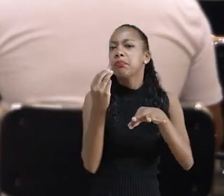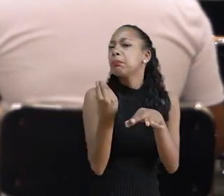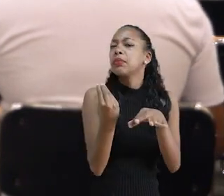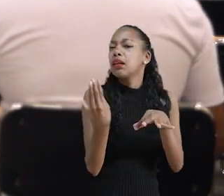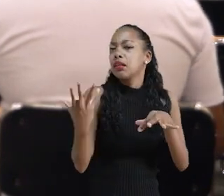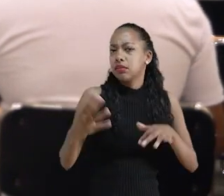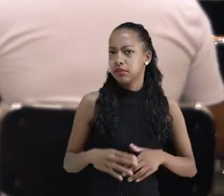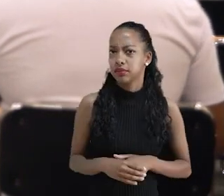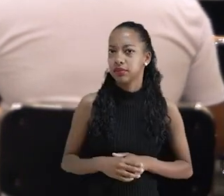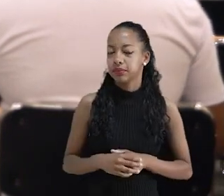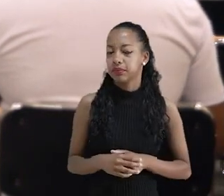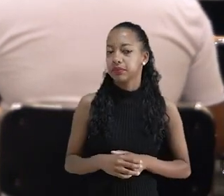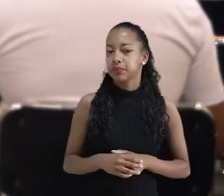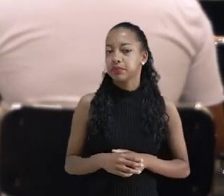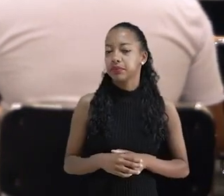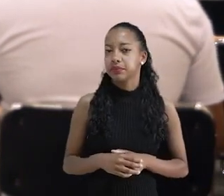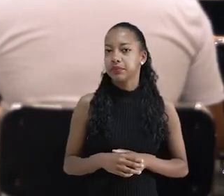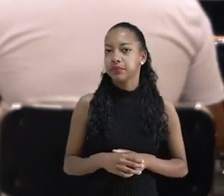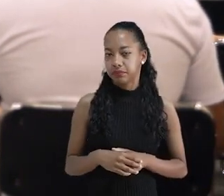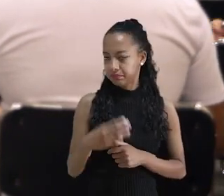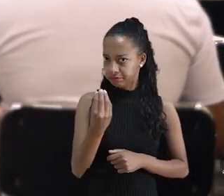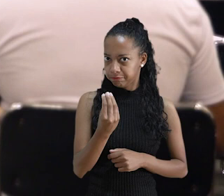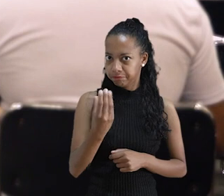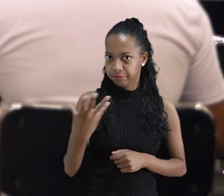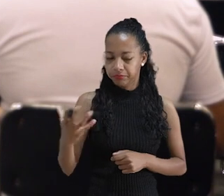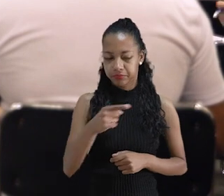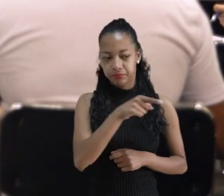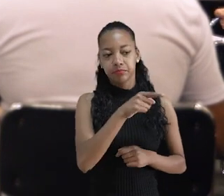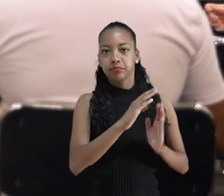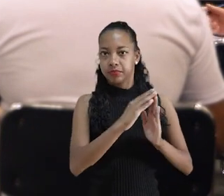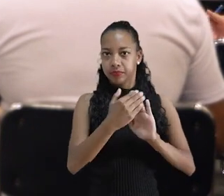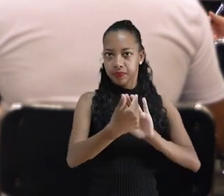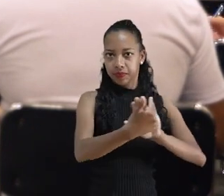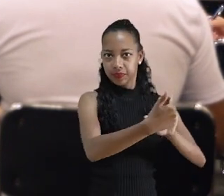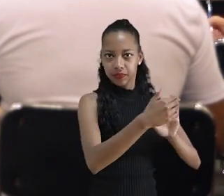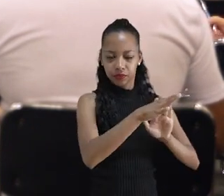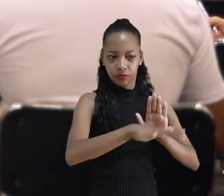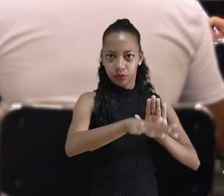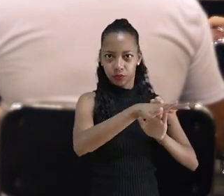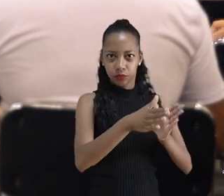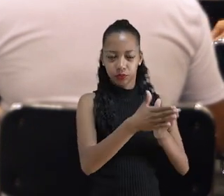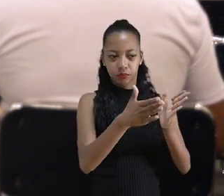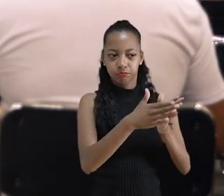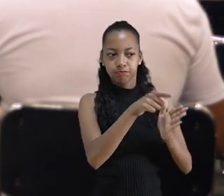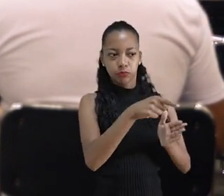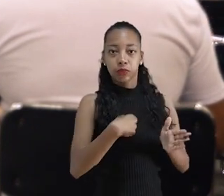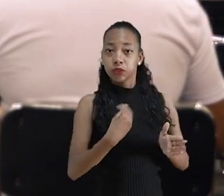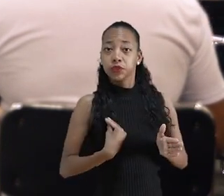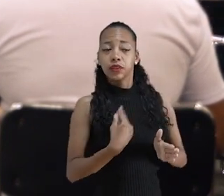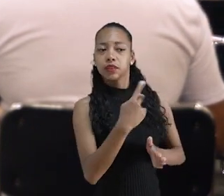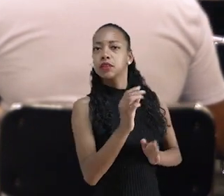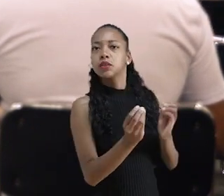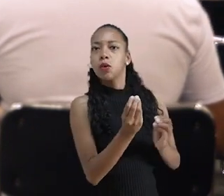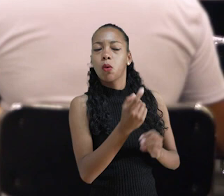tinha como proposta discutir os problemas né enfim as questões que atravessavam ali os